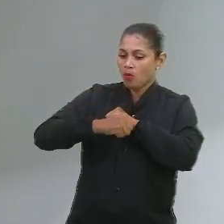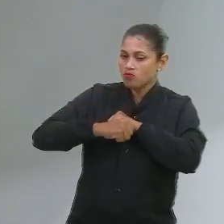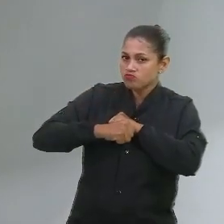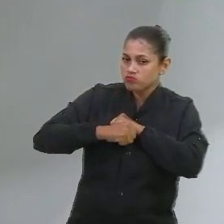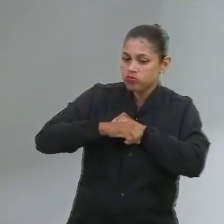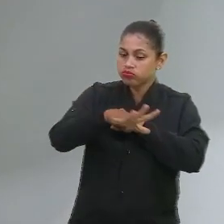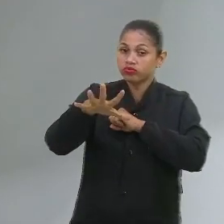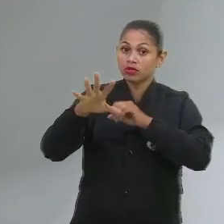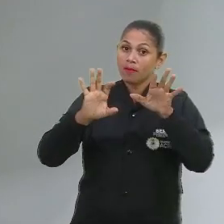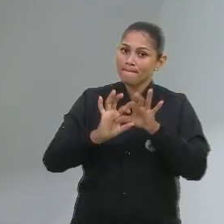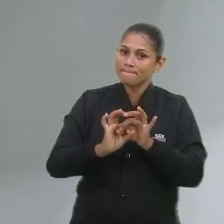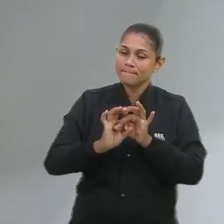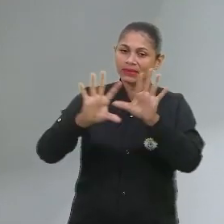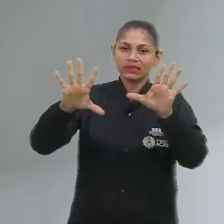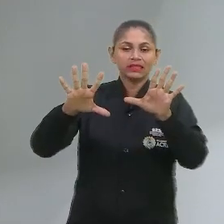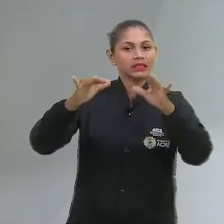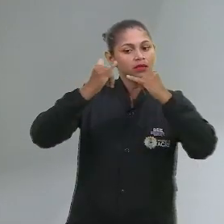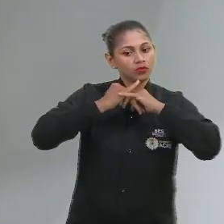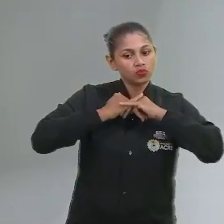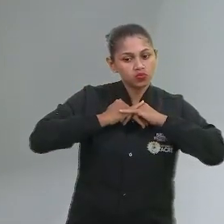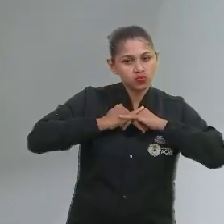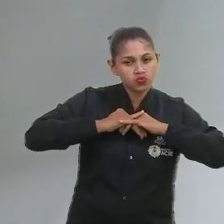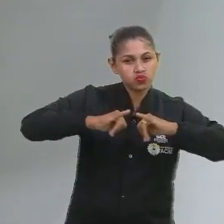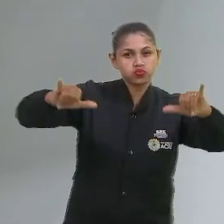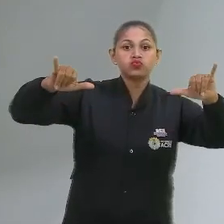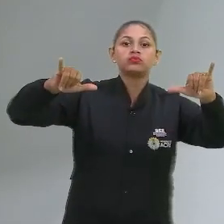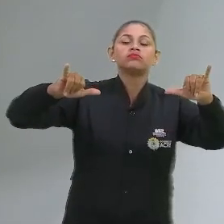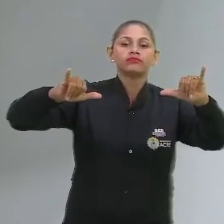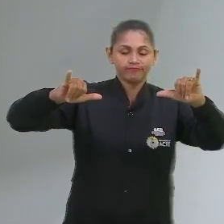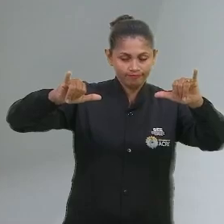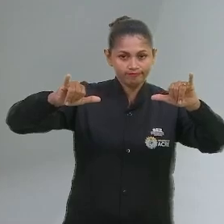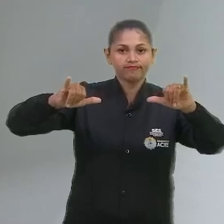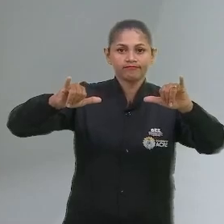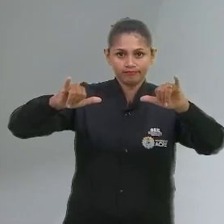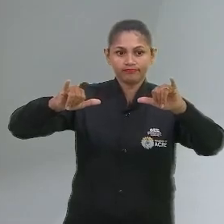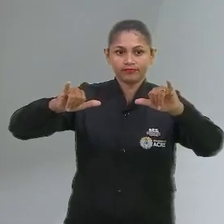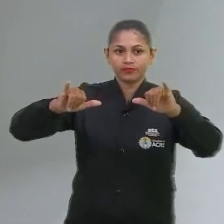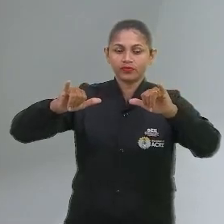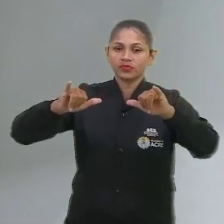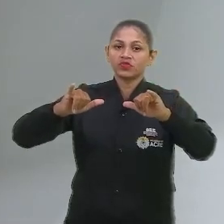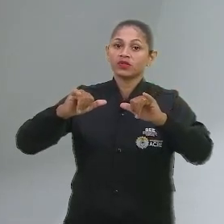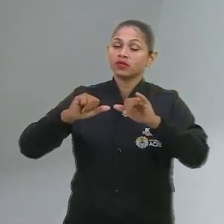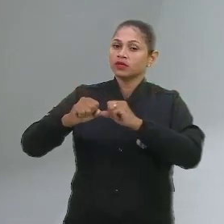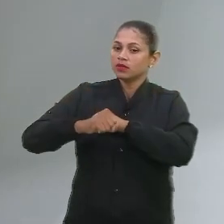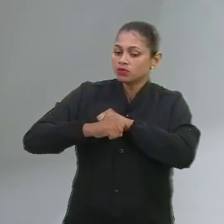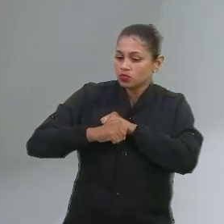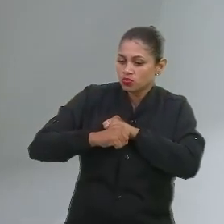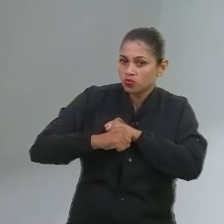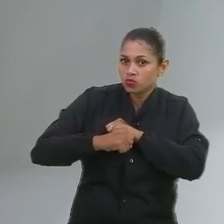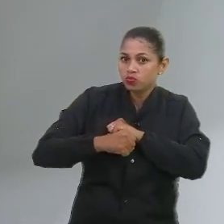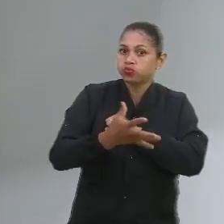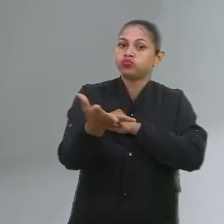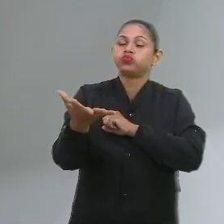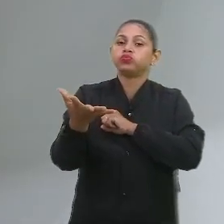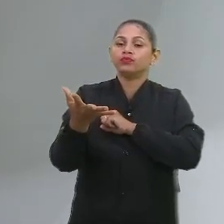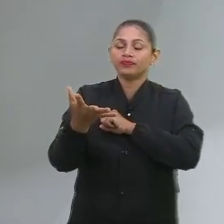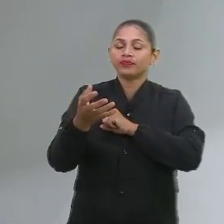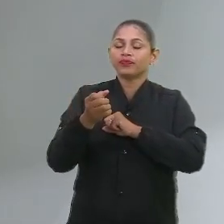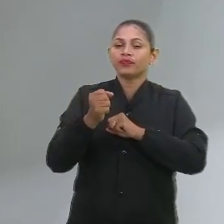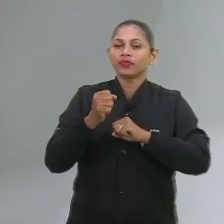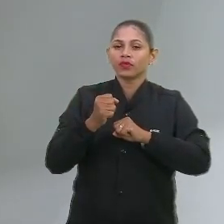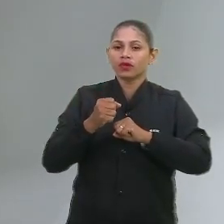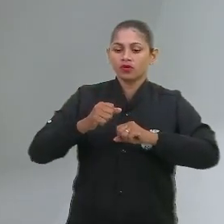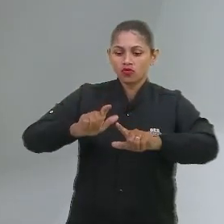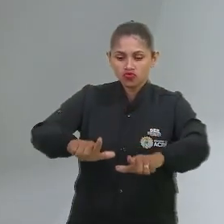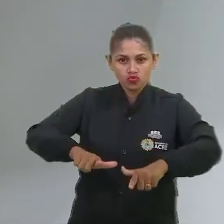quesito transmissão de informação. É por meio da mídia alternativa que se passam muitas ideias de, por exemplo, lutas